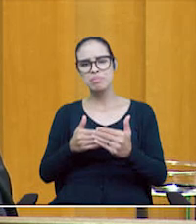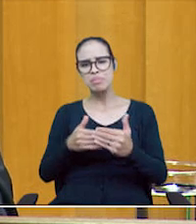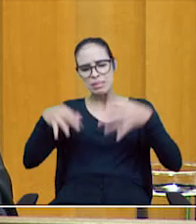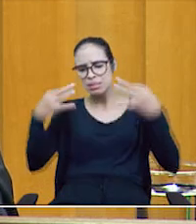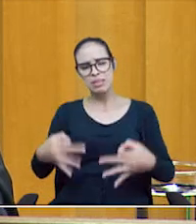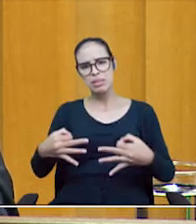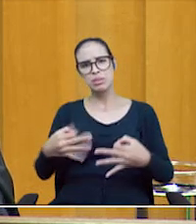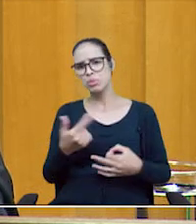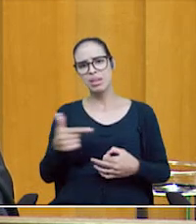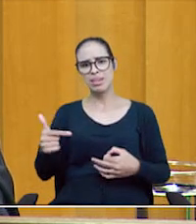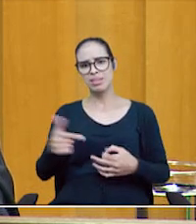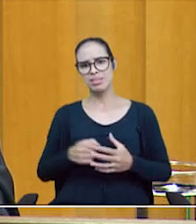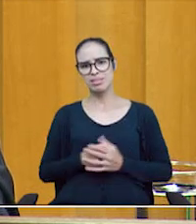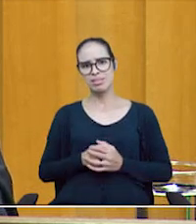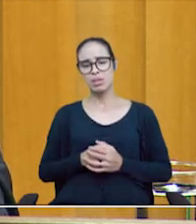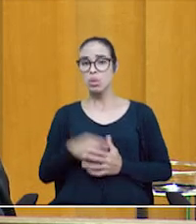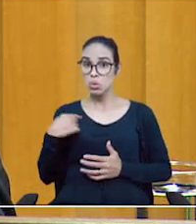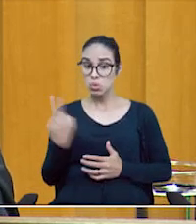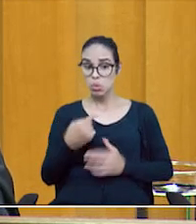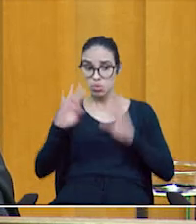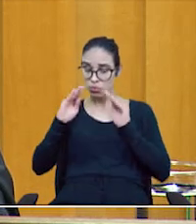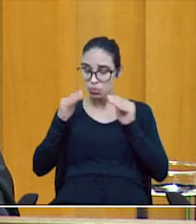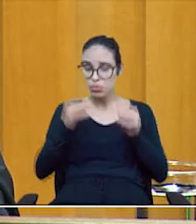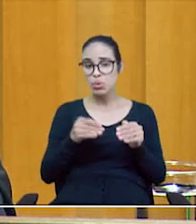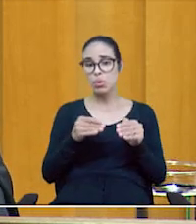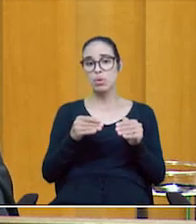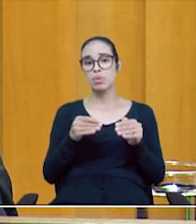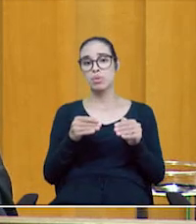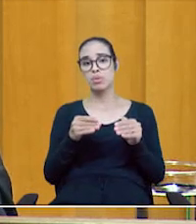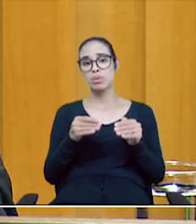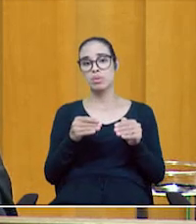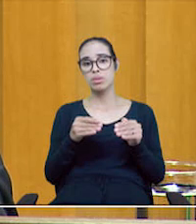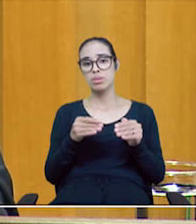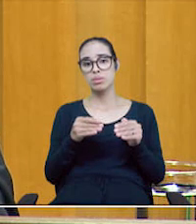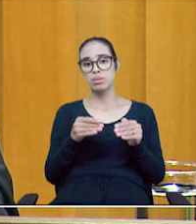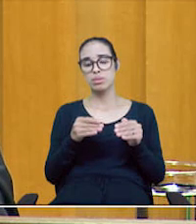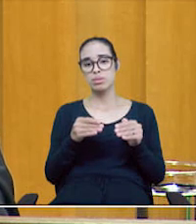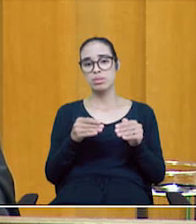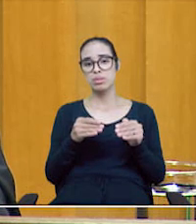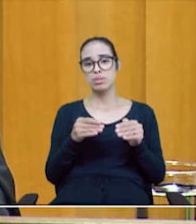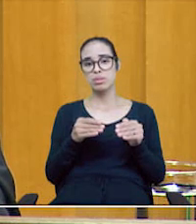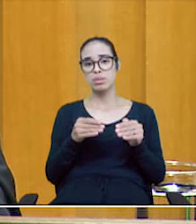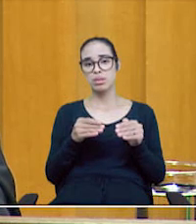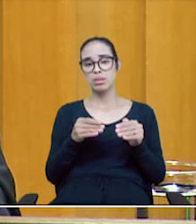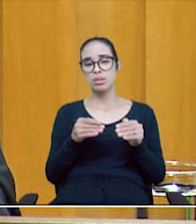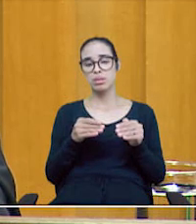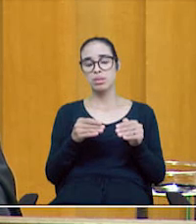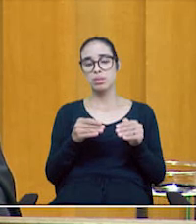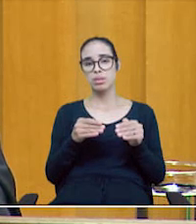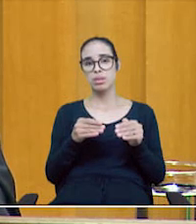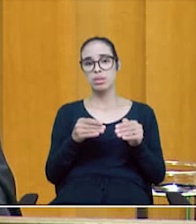tudo aquilo que fazemos dentro do Poder Judiciário, da perspectiva do administrador, que é a prestação